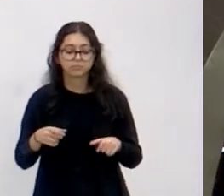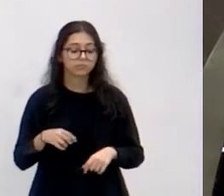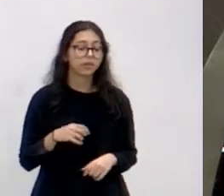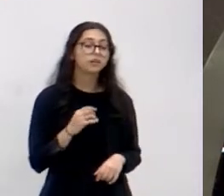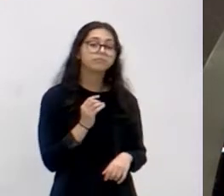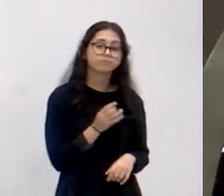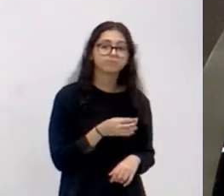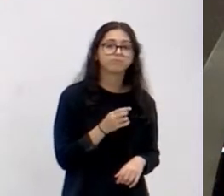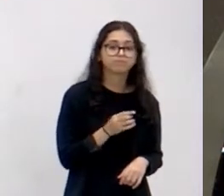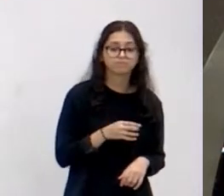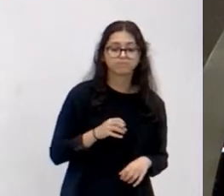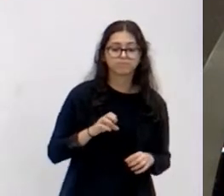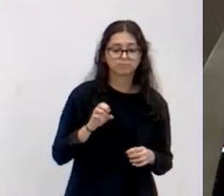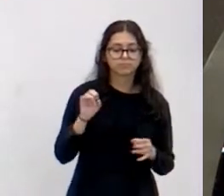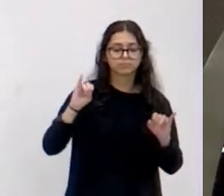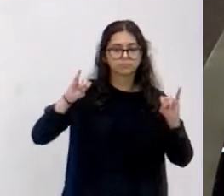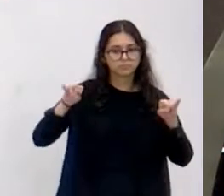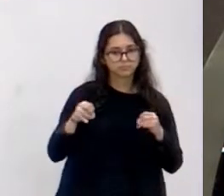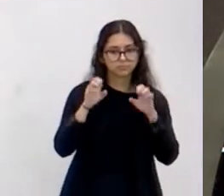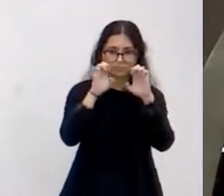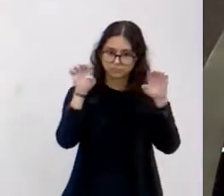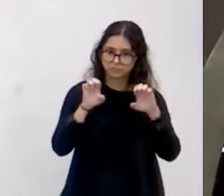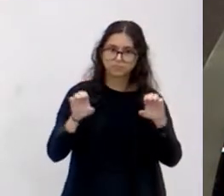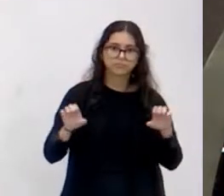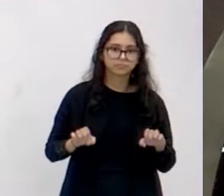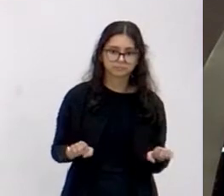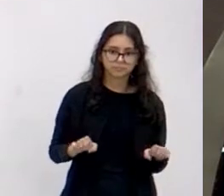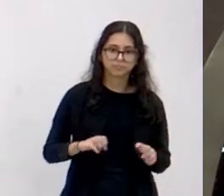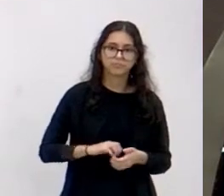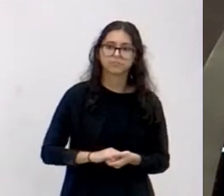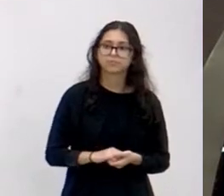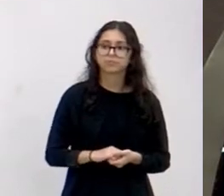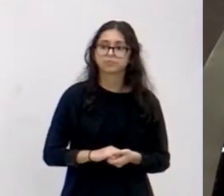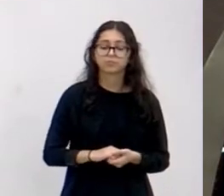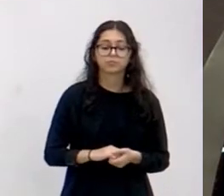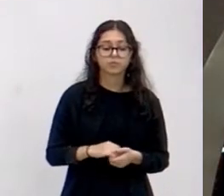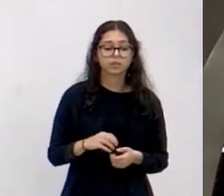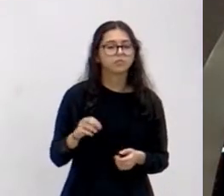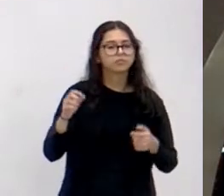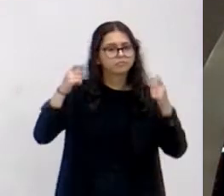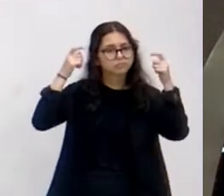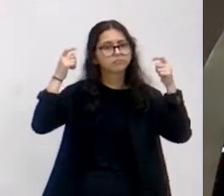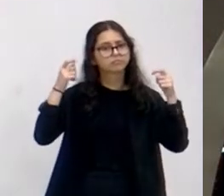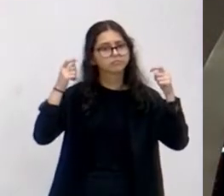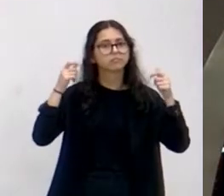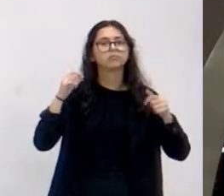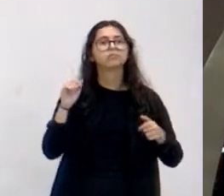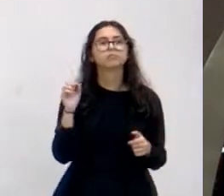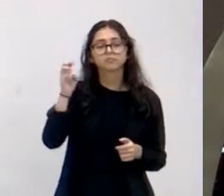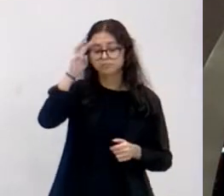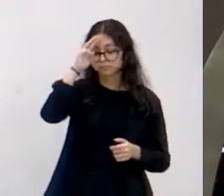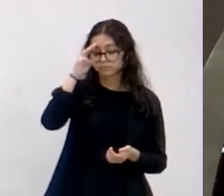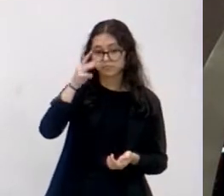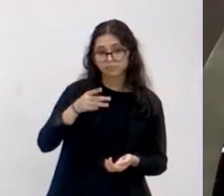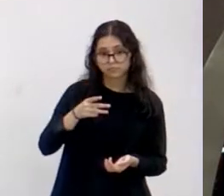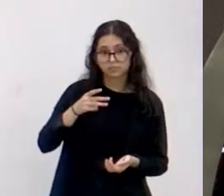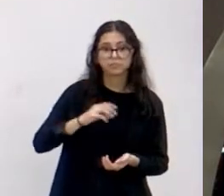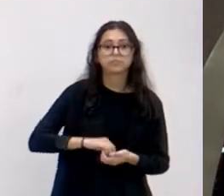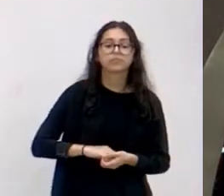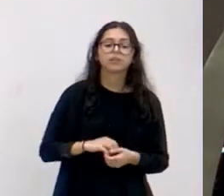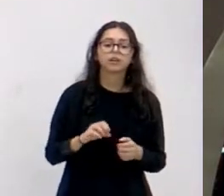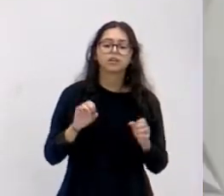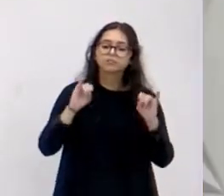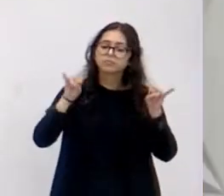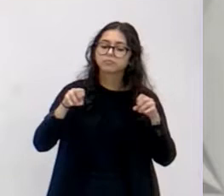Jezabel Jezabel não era não era na verdade o Rei Acabe ela era a esposa do Rei